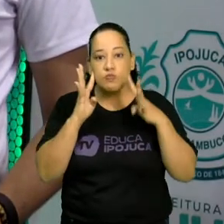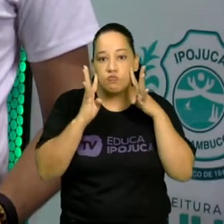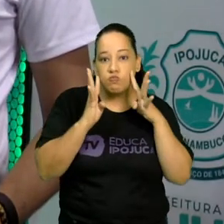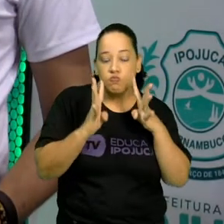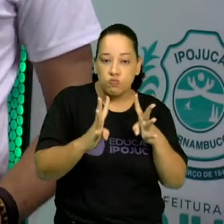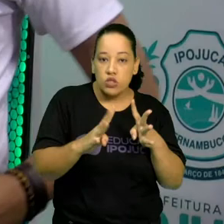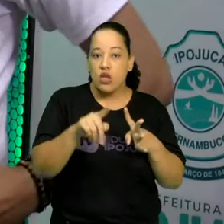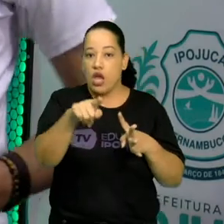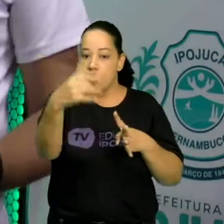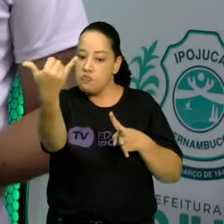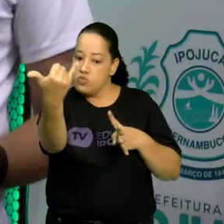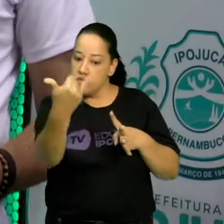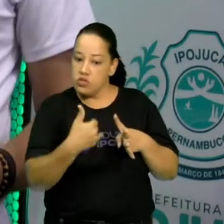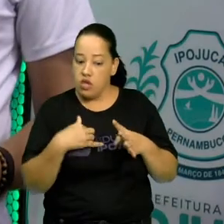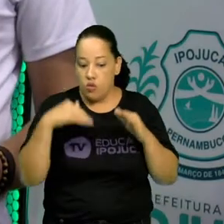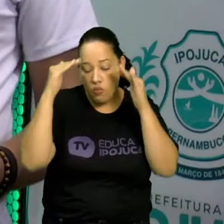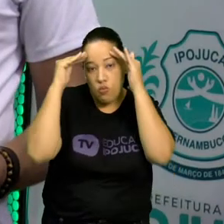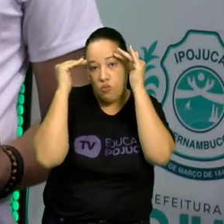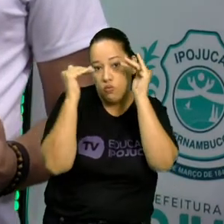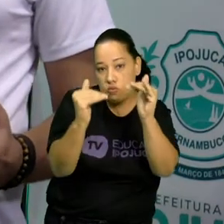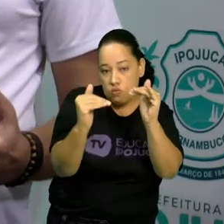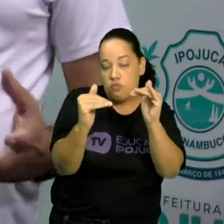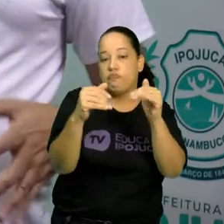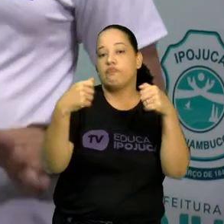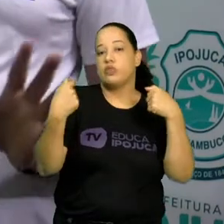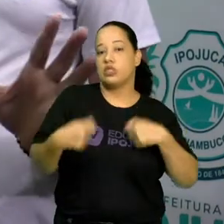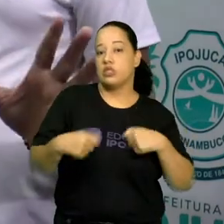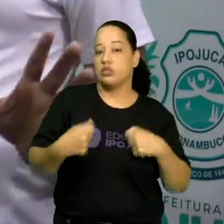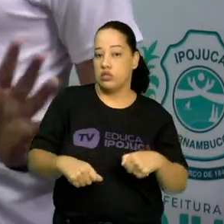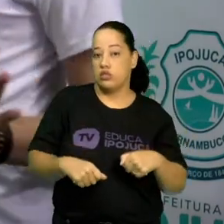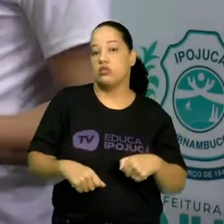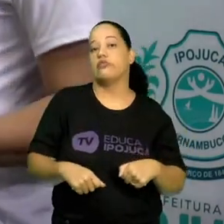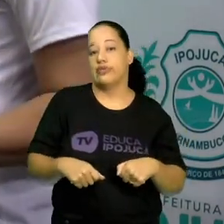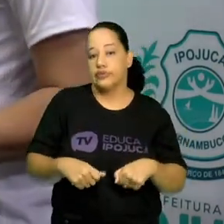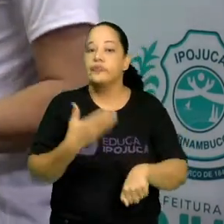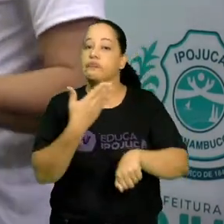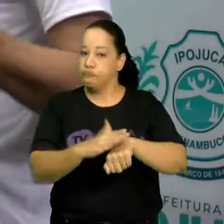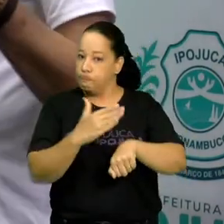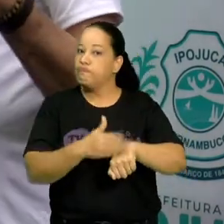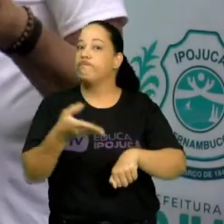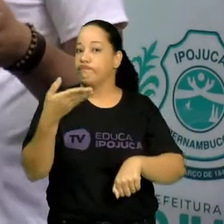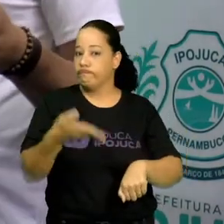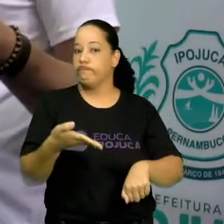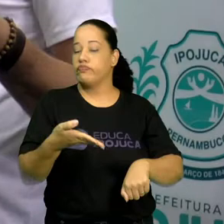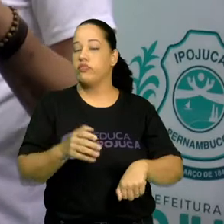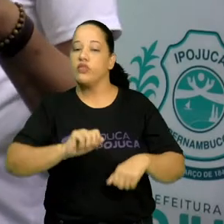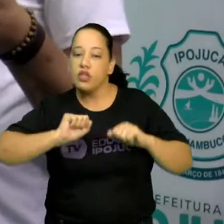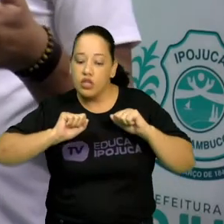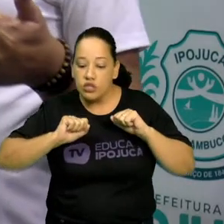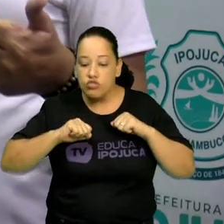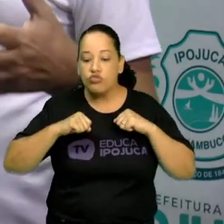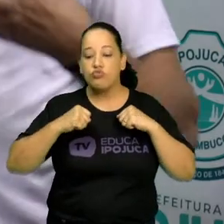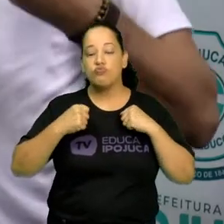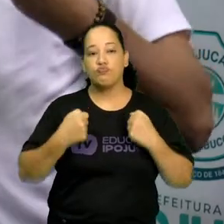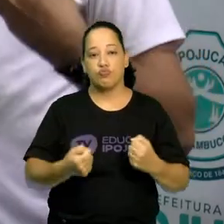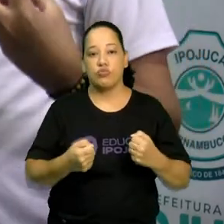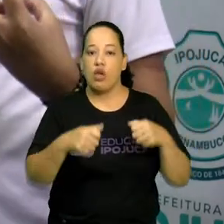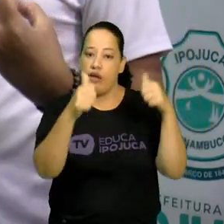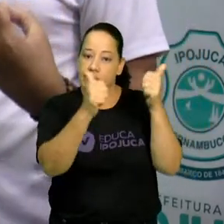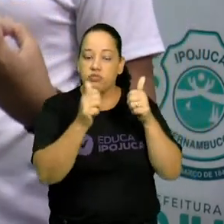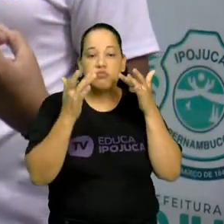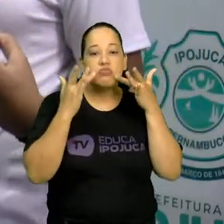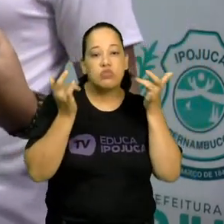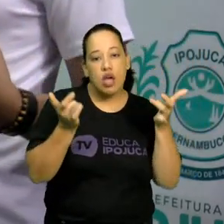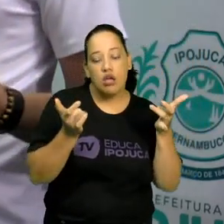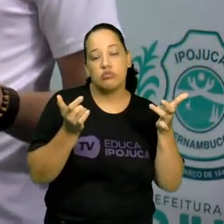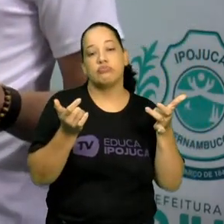comando e obedecer esse comando. Teatro é isso. É esforço, porque é muito esforço, a gente sua